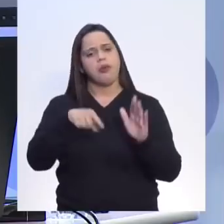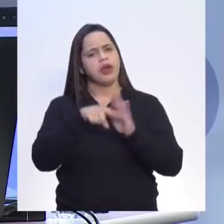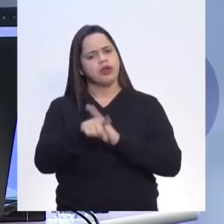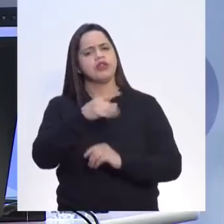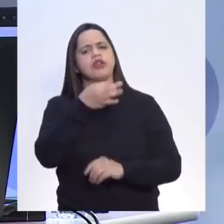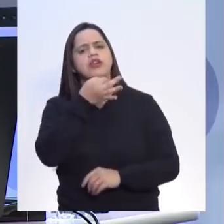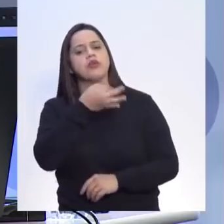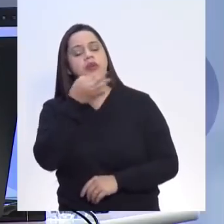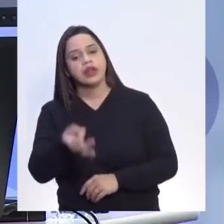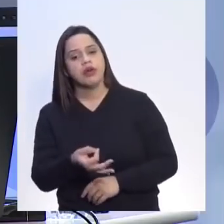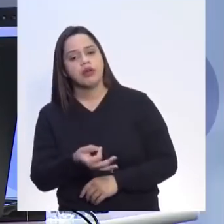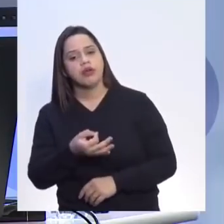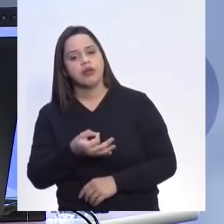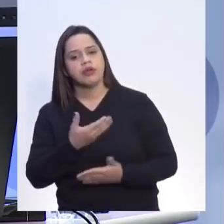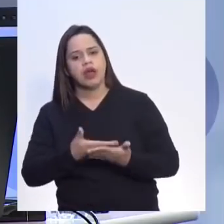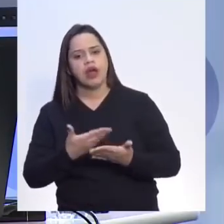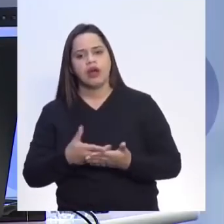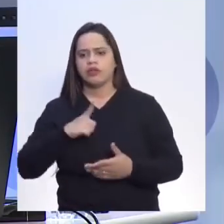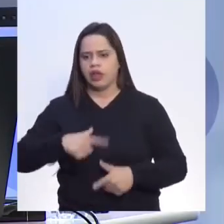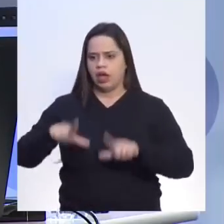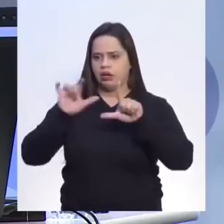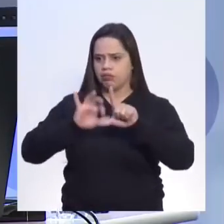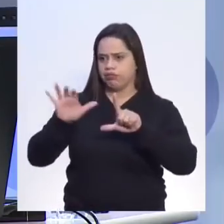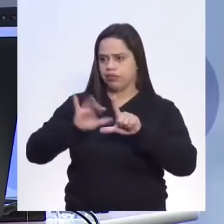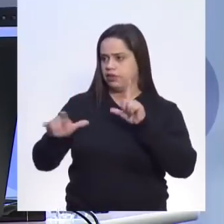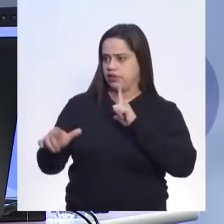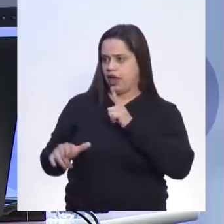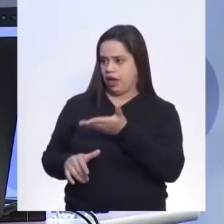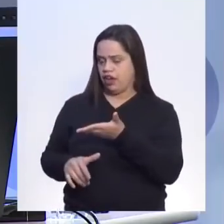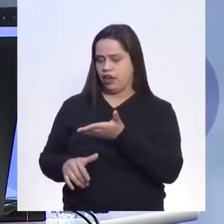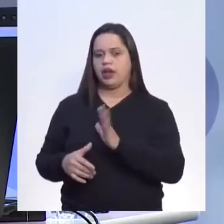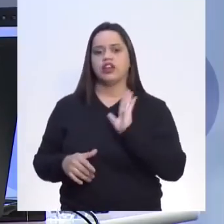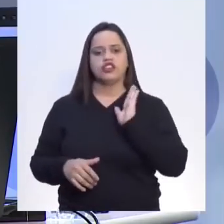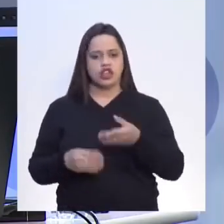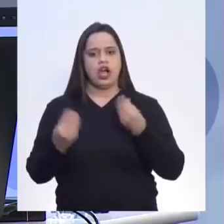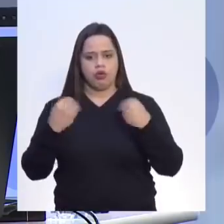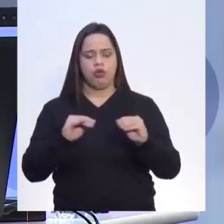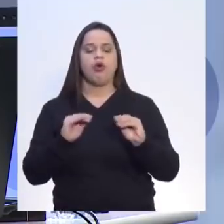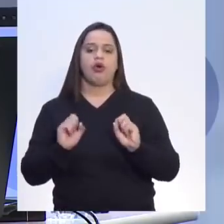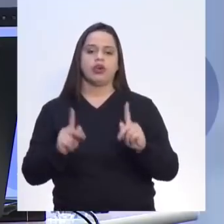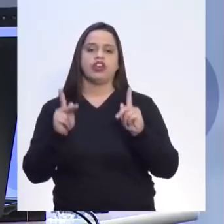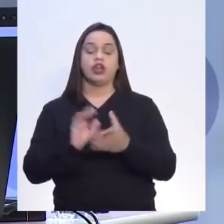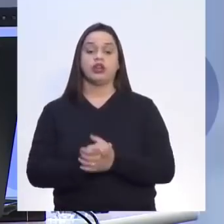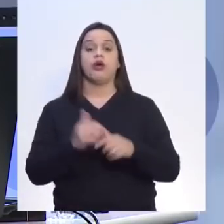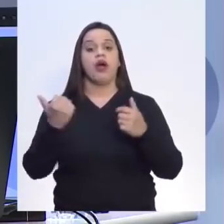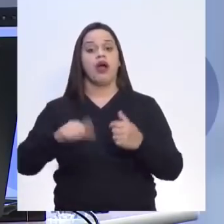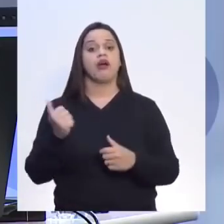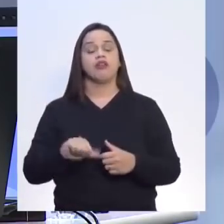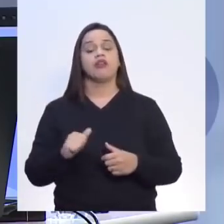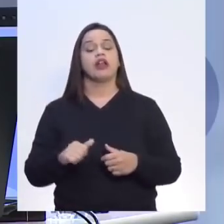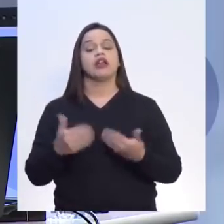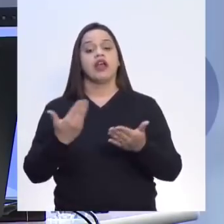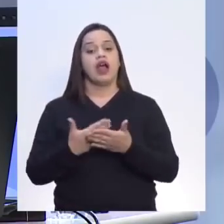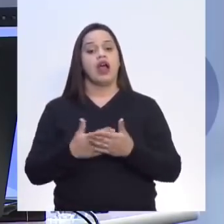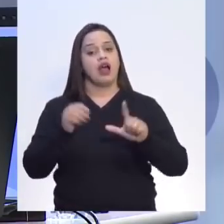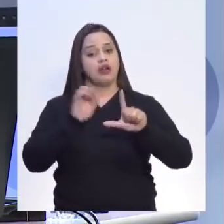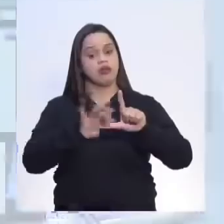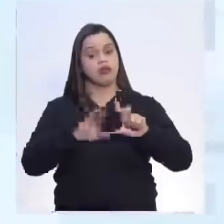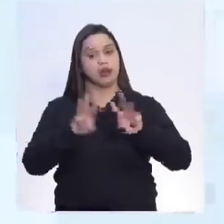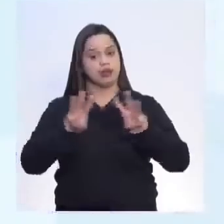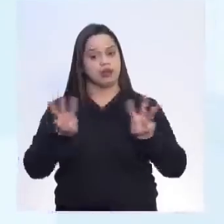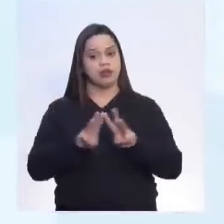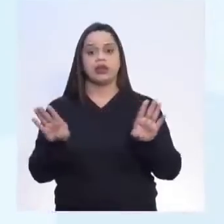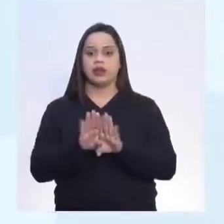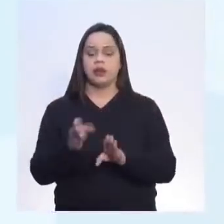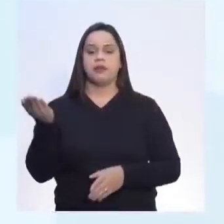aula? Não tem o QR Code? Já colocou? Então, avalie a aula pelo QR Code e pelo link